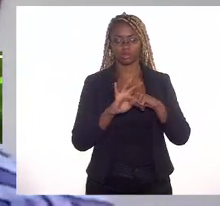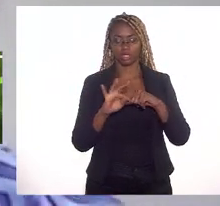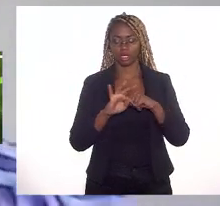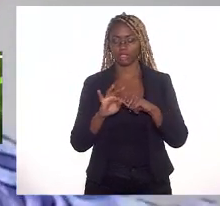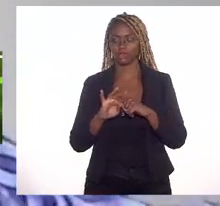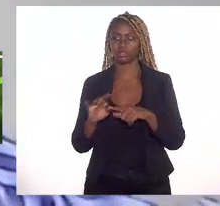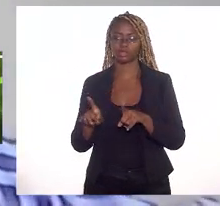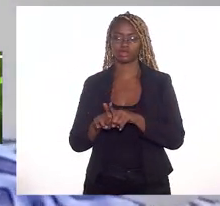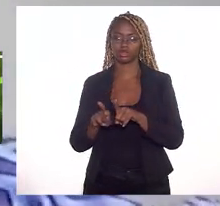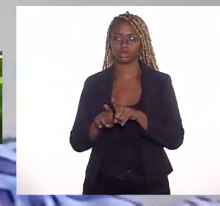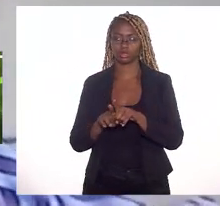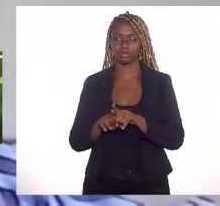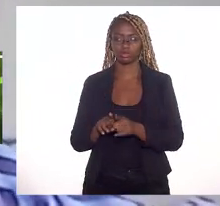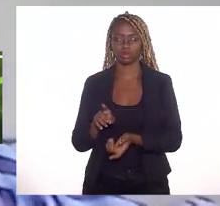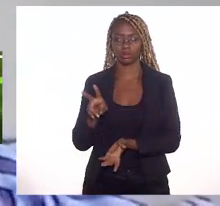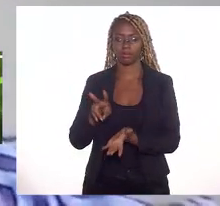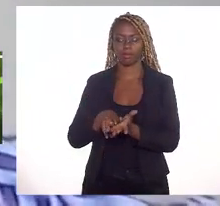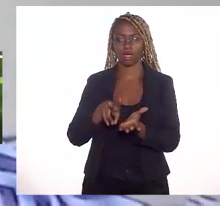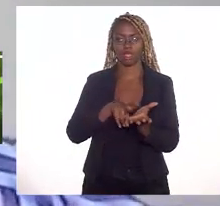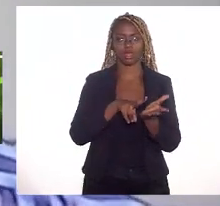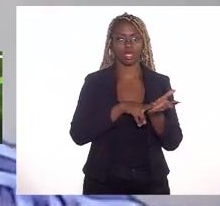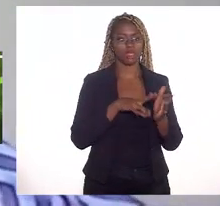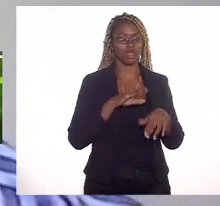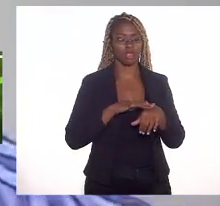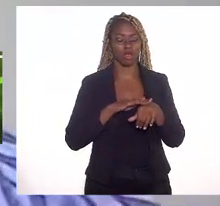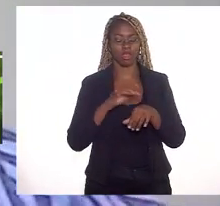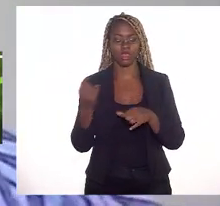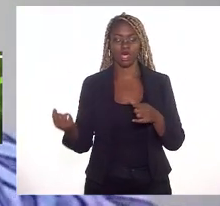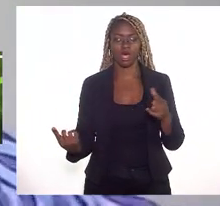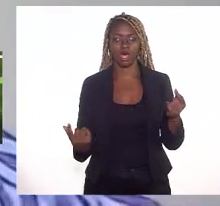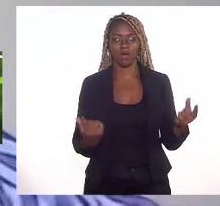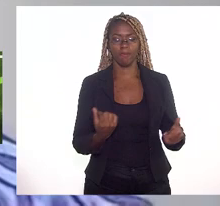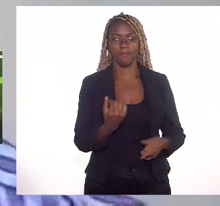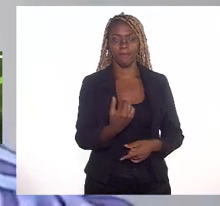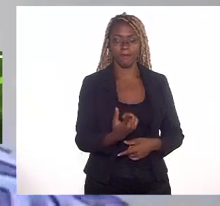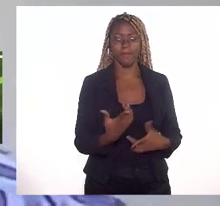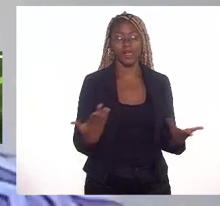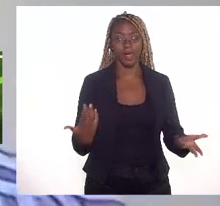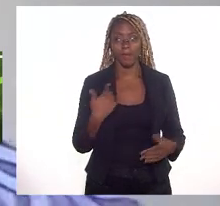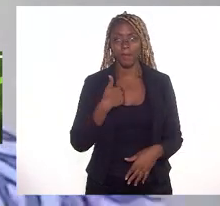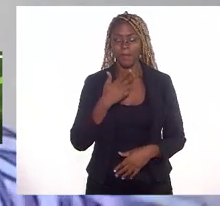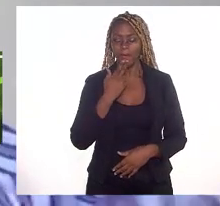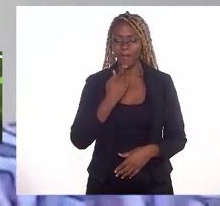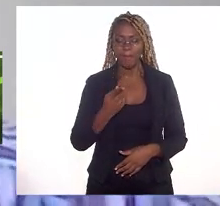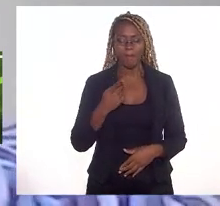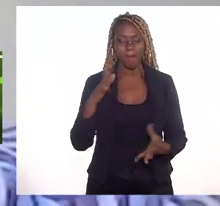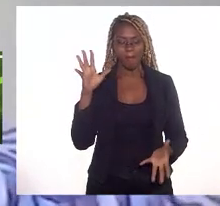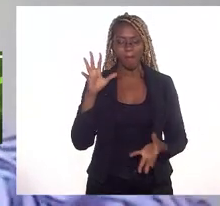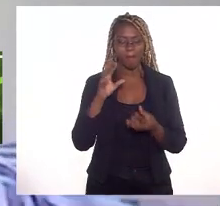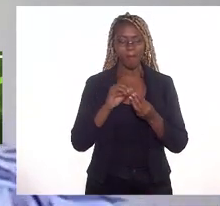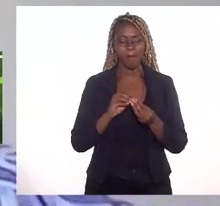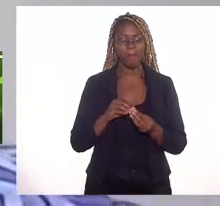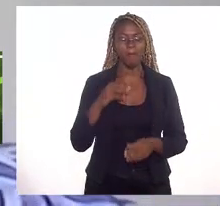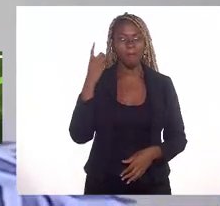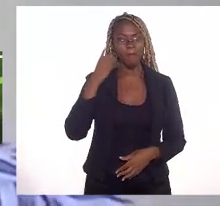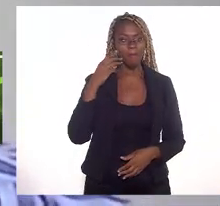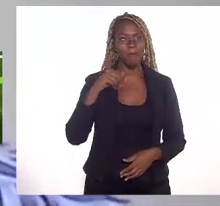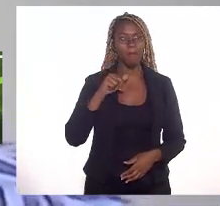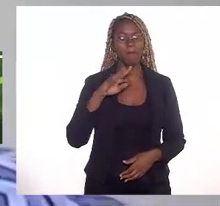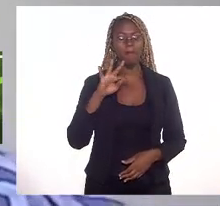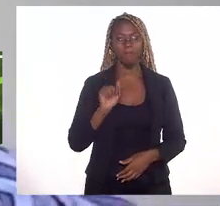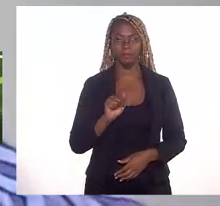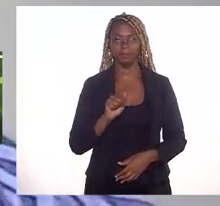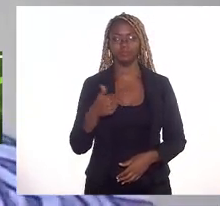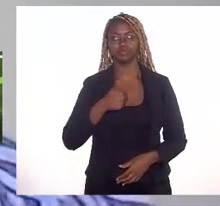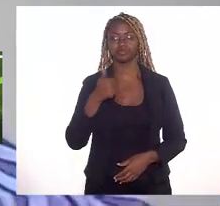enfim, de doenças raras. Eu quero aqui me manifestar, né, muito brevemente, deputada Marta Rocha,